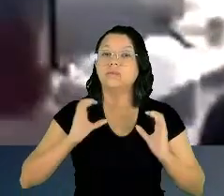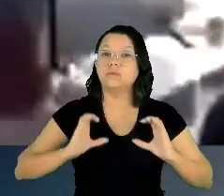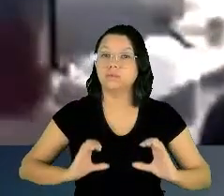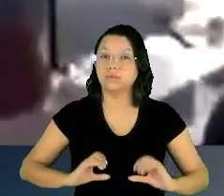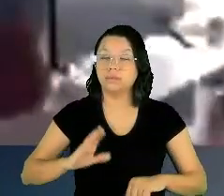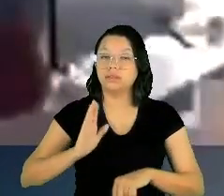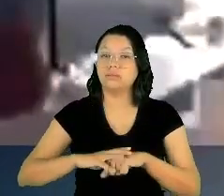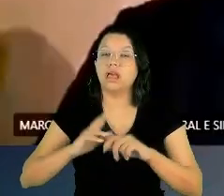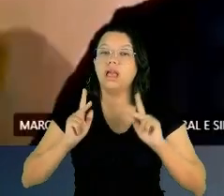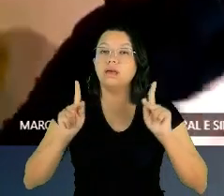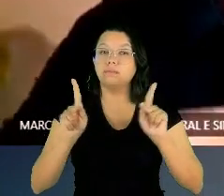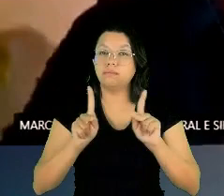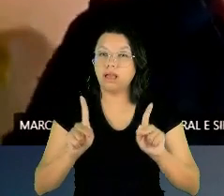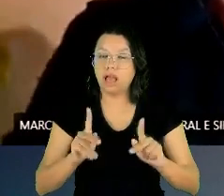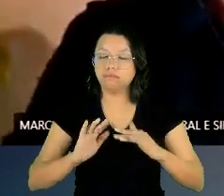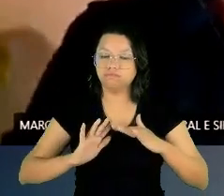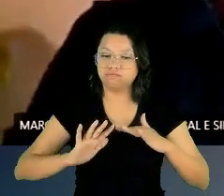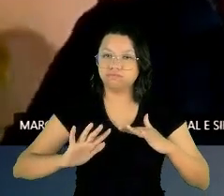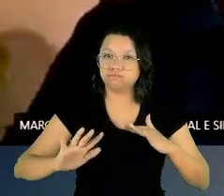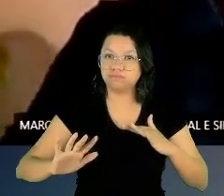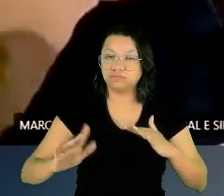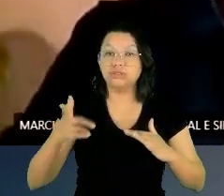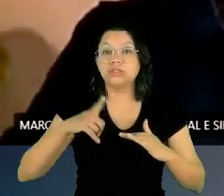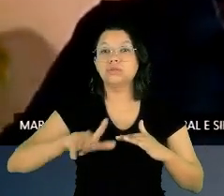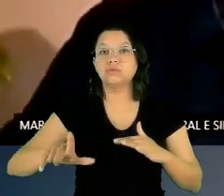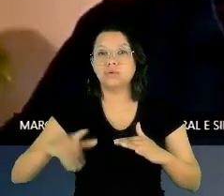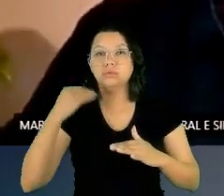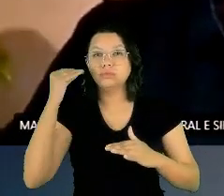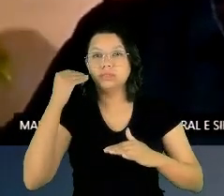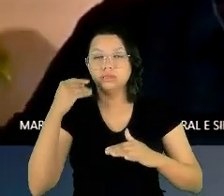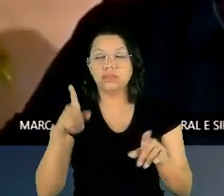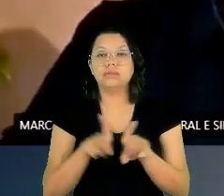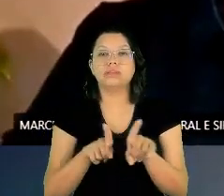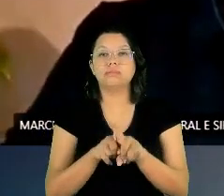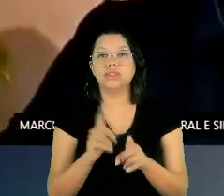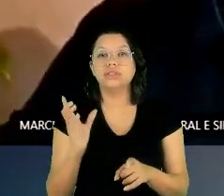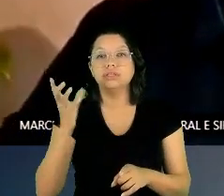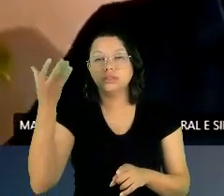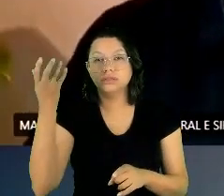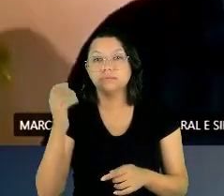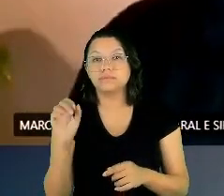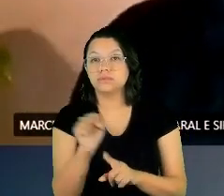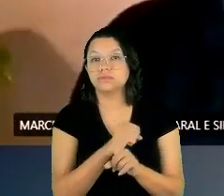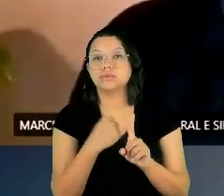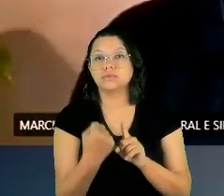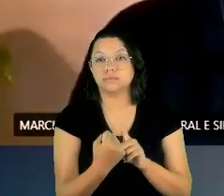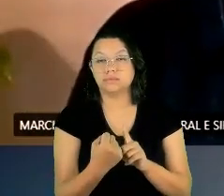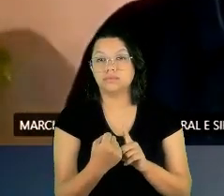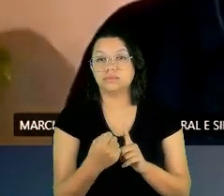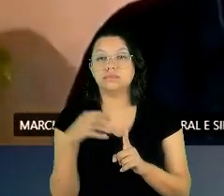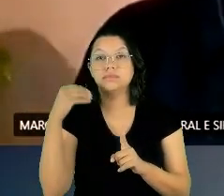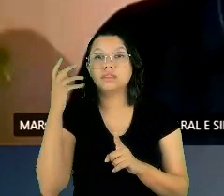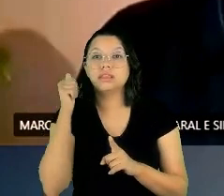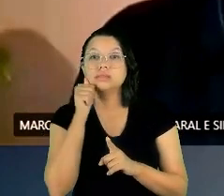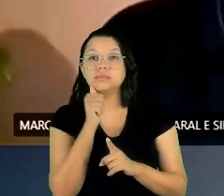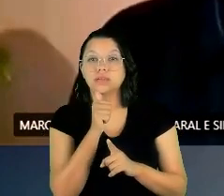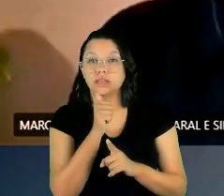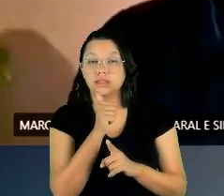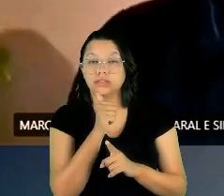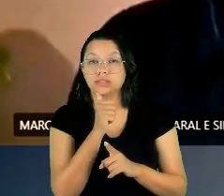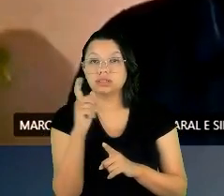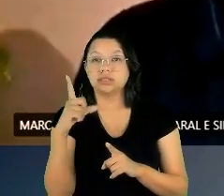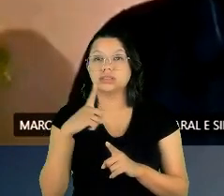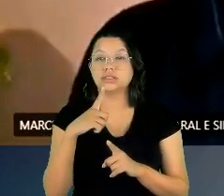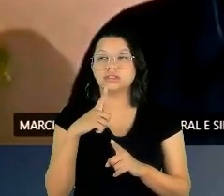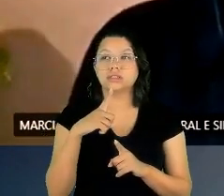ter um comportamento mais apaziguador. Aí eu, num outro desenho experimental, também de tomada de decisão social,